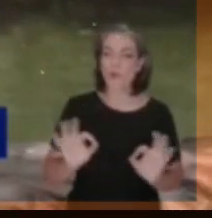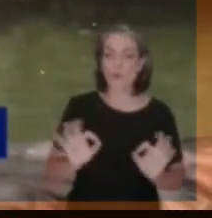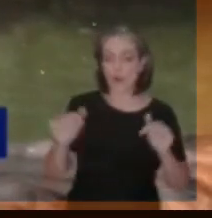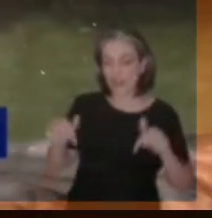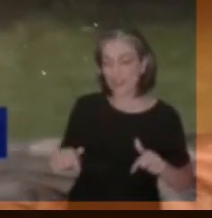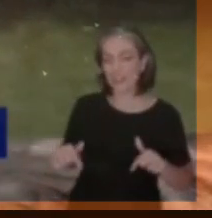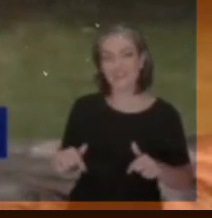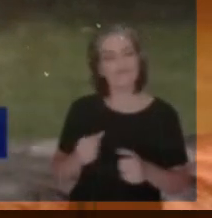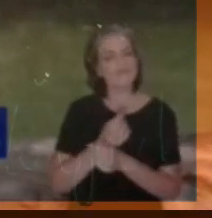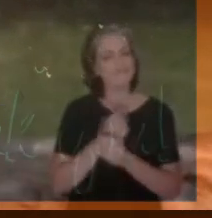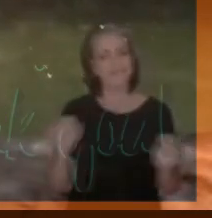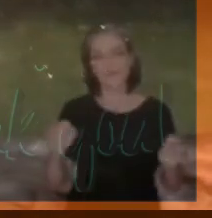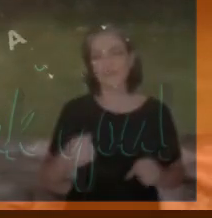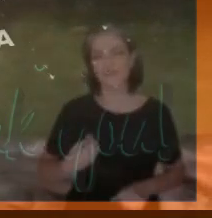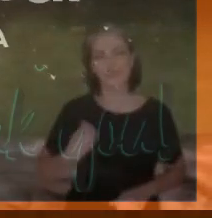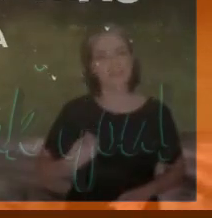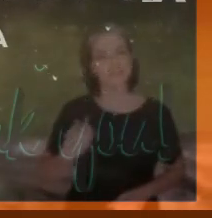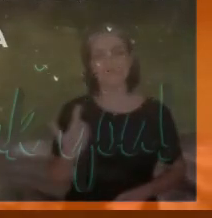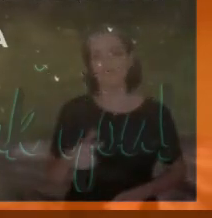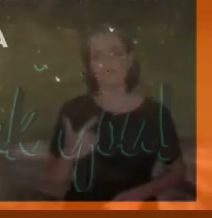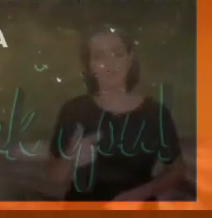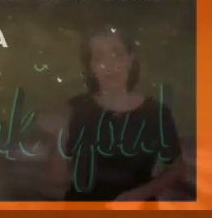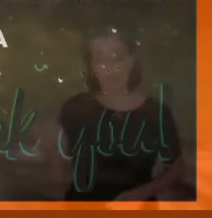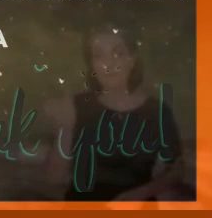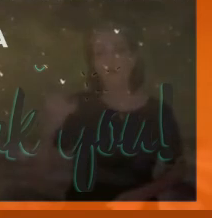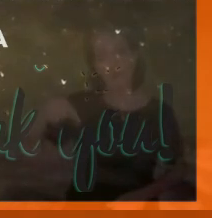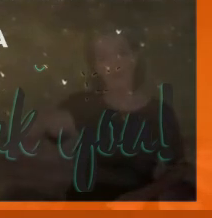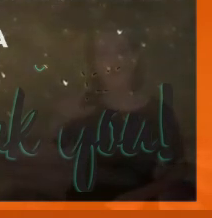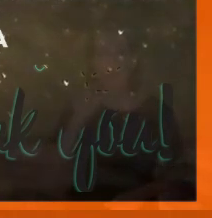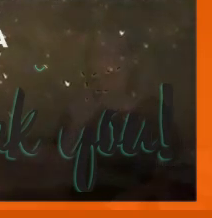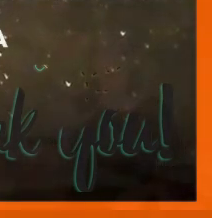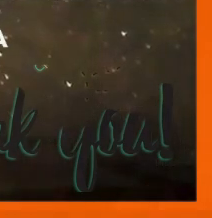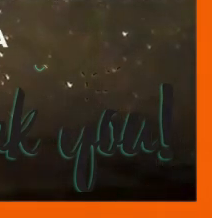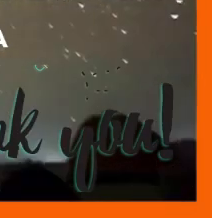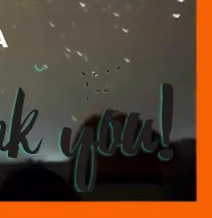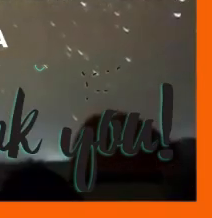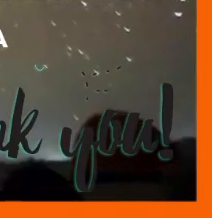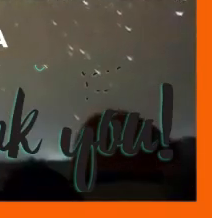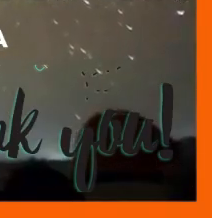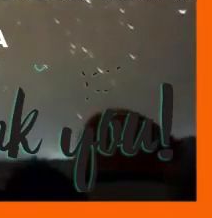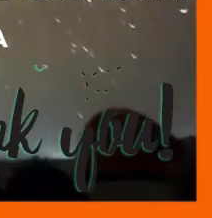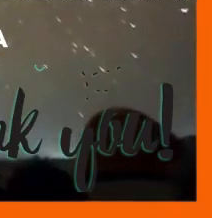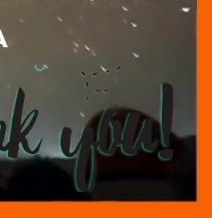a gente não dá para viver aqui, não. Essa água é muito importante na vida de cada um.